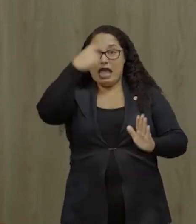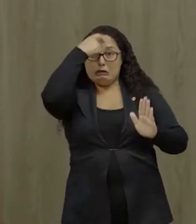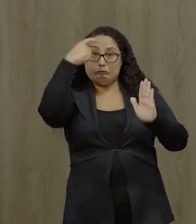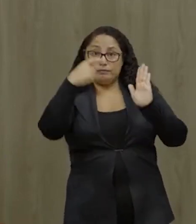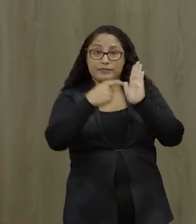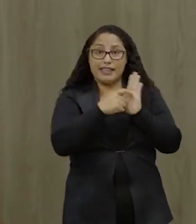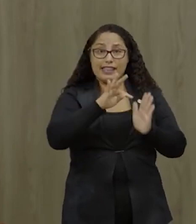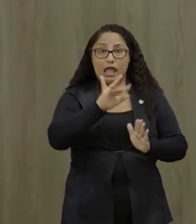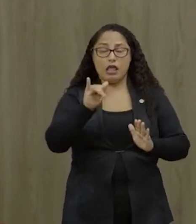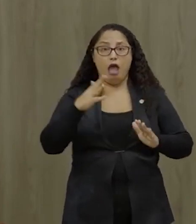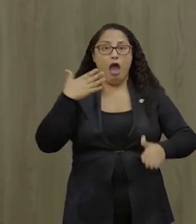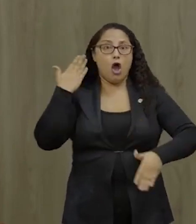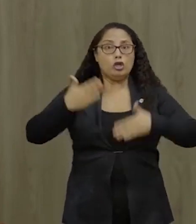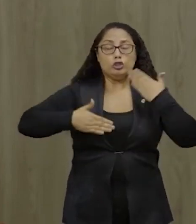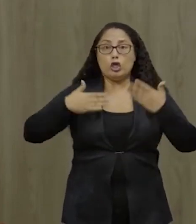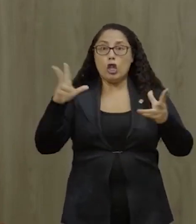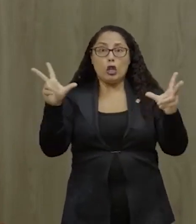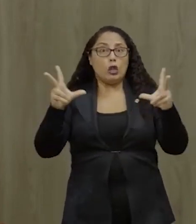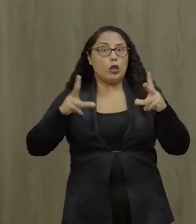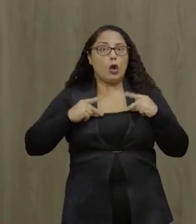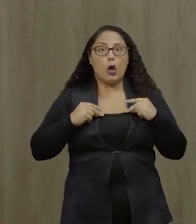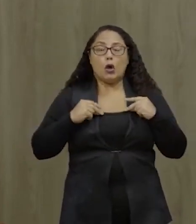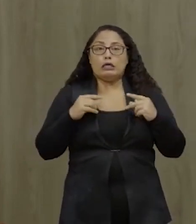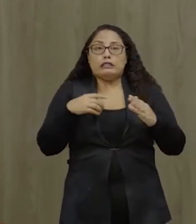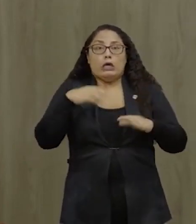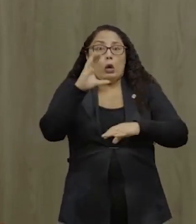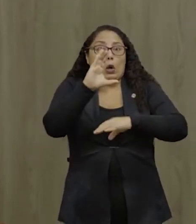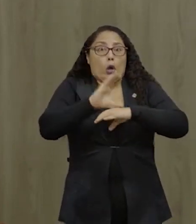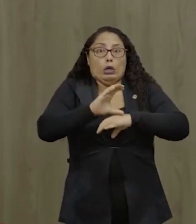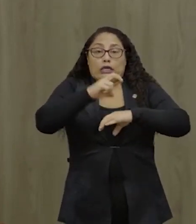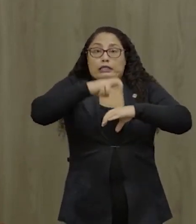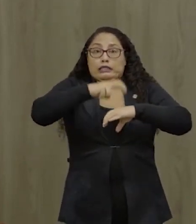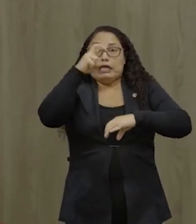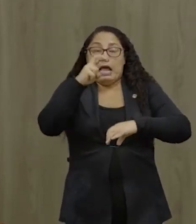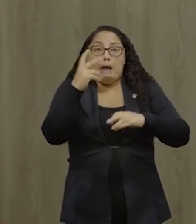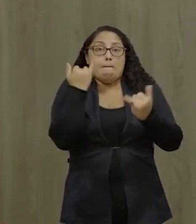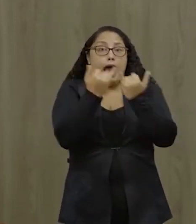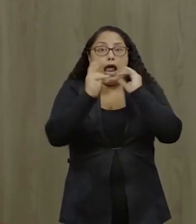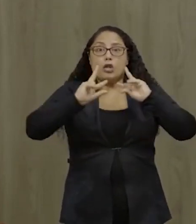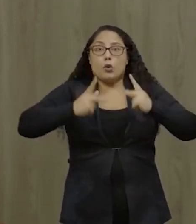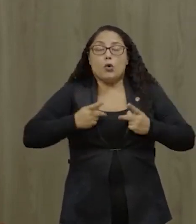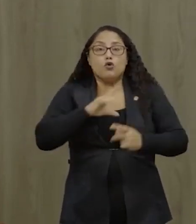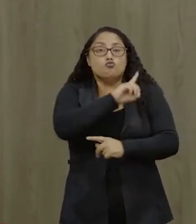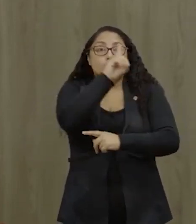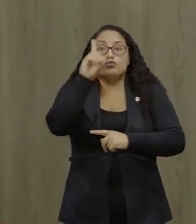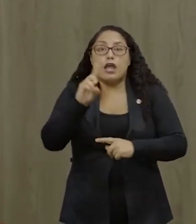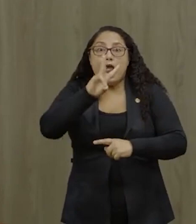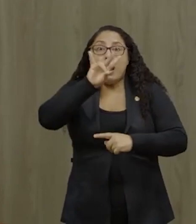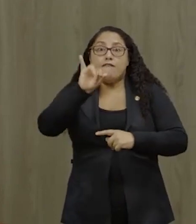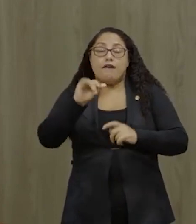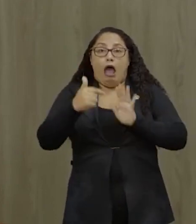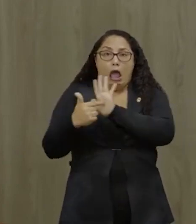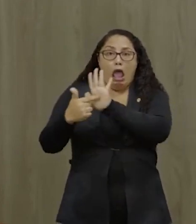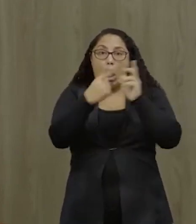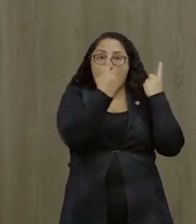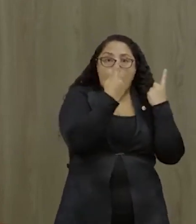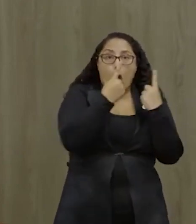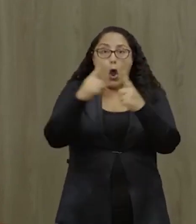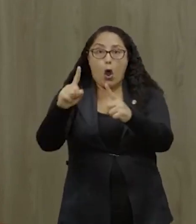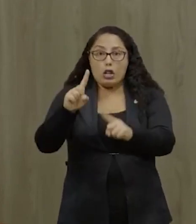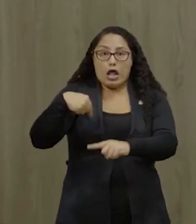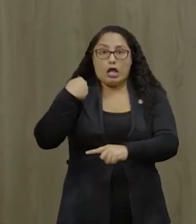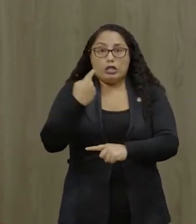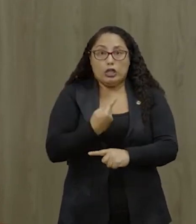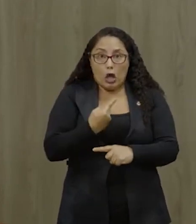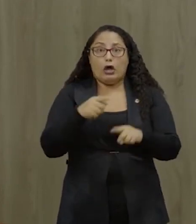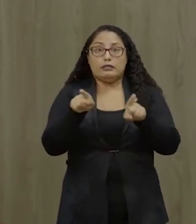TI, pode se assustar e falar, gente, mas esse ChatGPT parece humano, será que algum dia ele vai se rebelar contra nós?